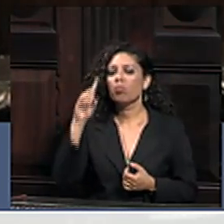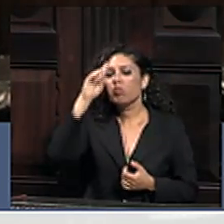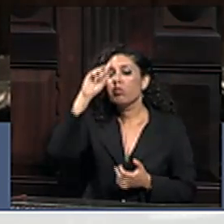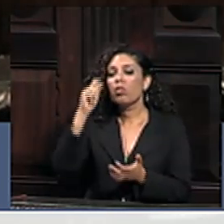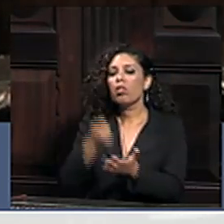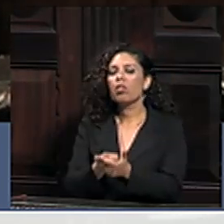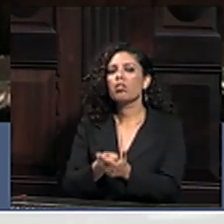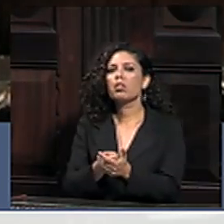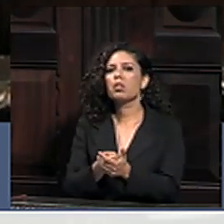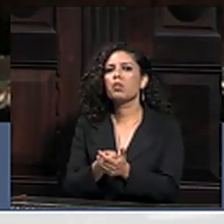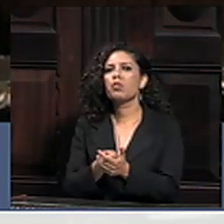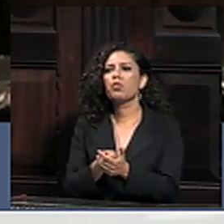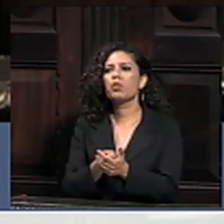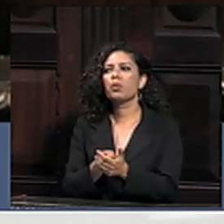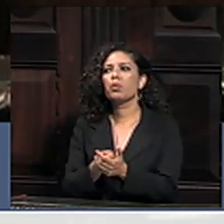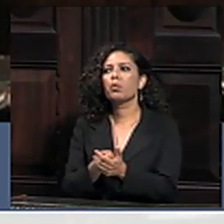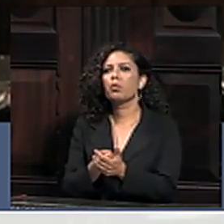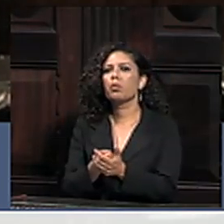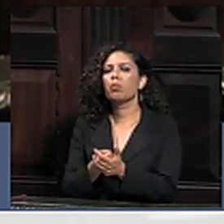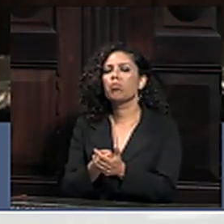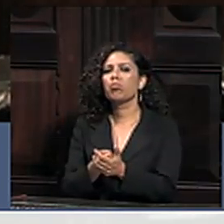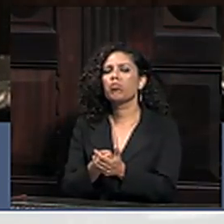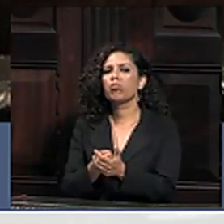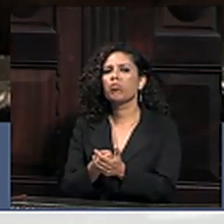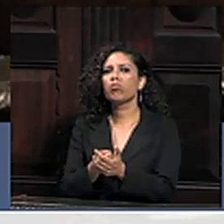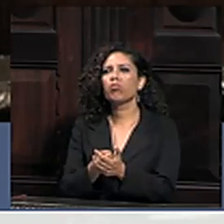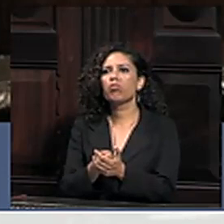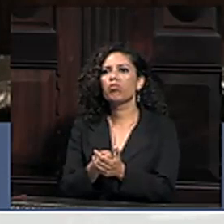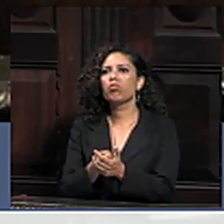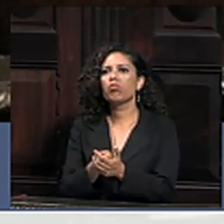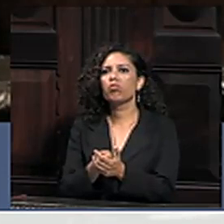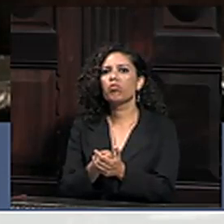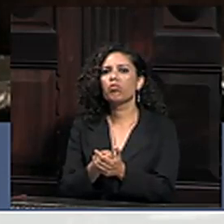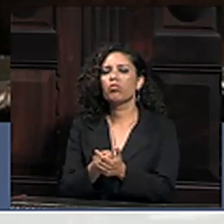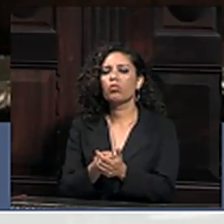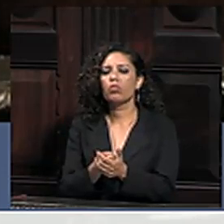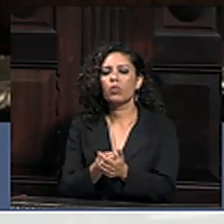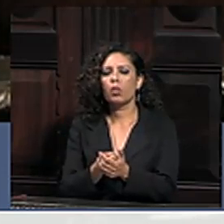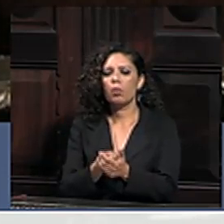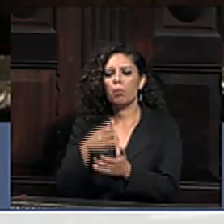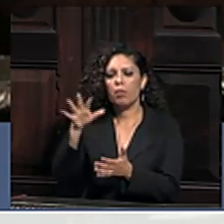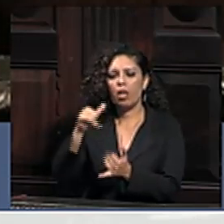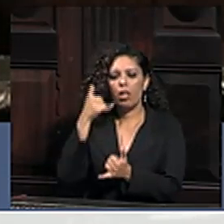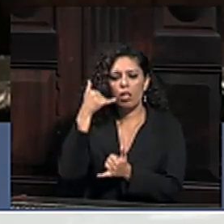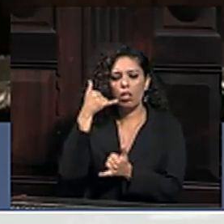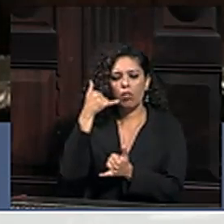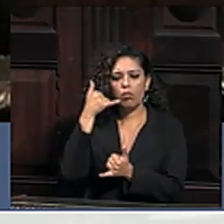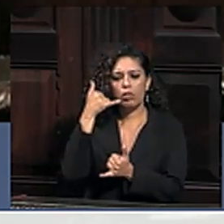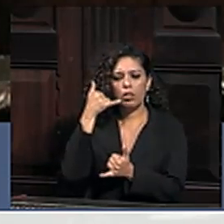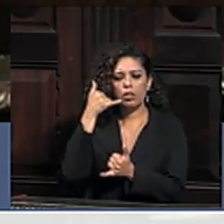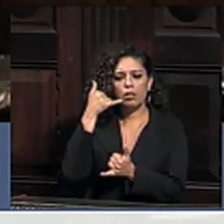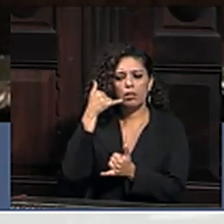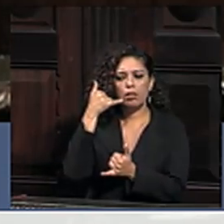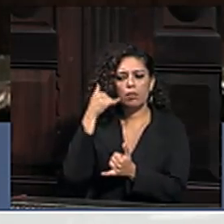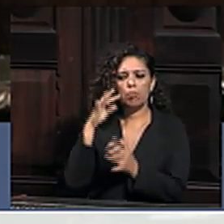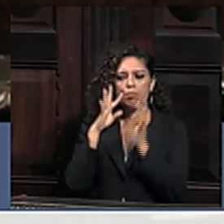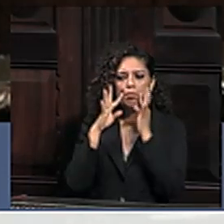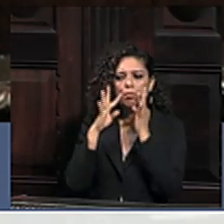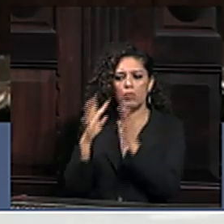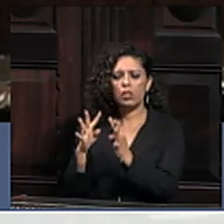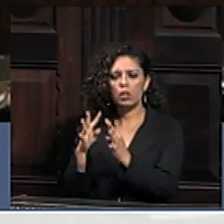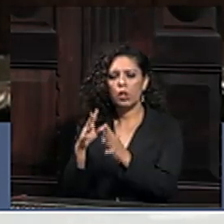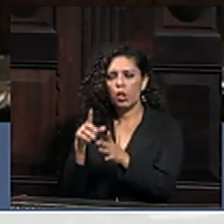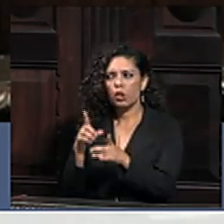aí, um juiz de primeira instância, sem autorização do Supremo Tribunal Federal, decide por conta